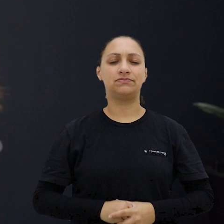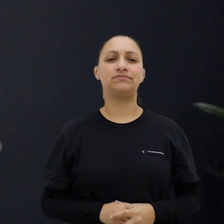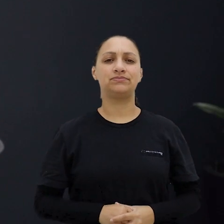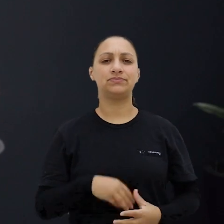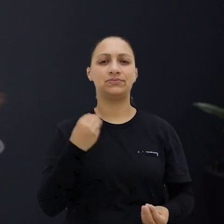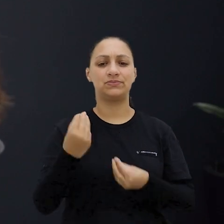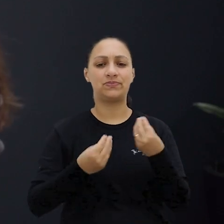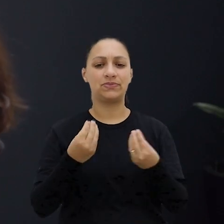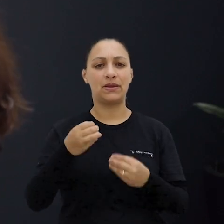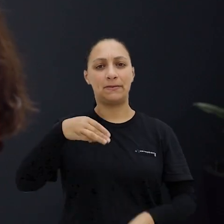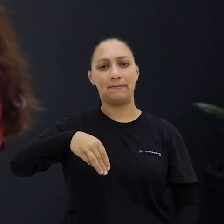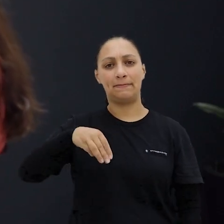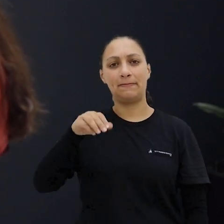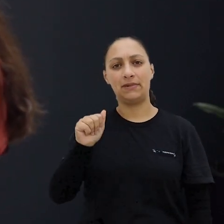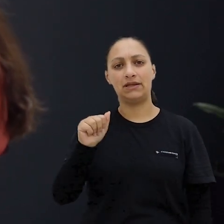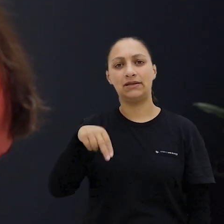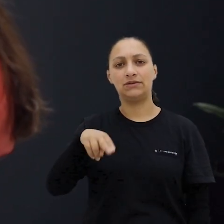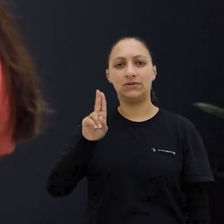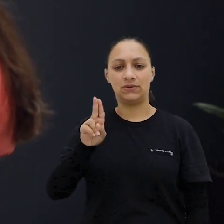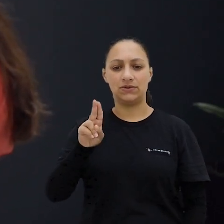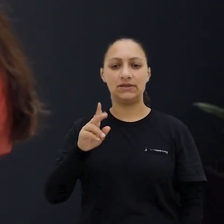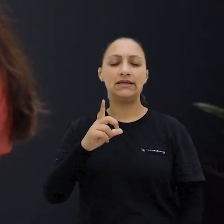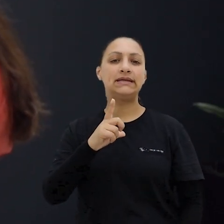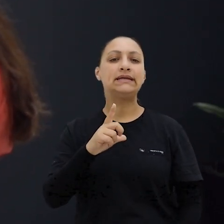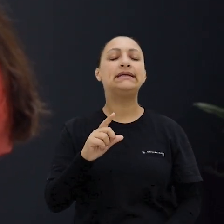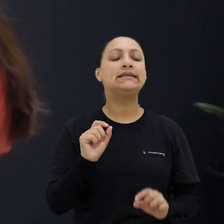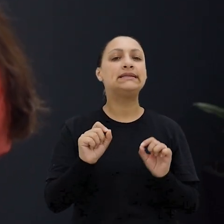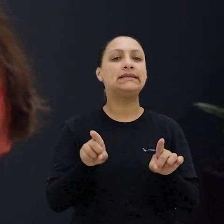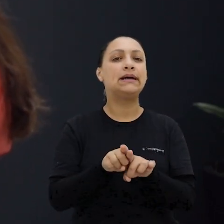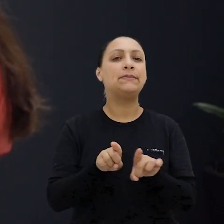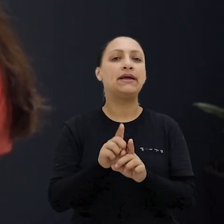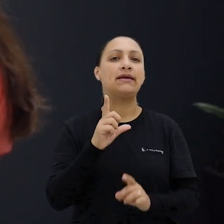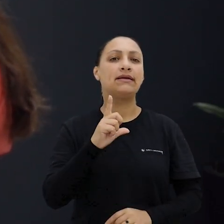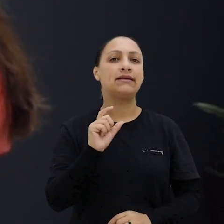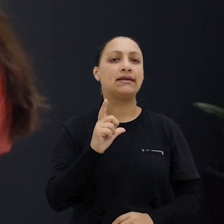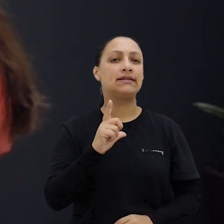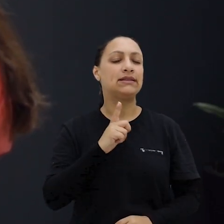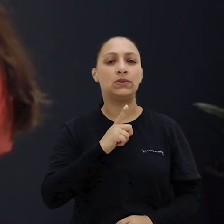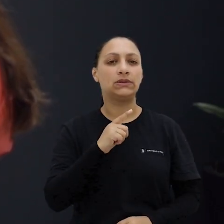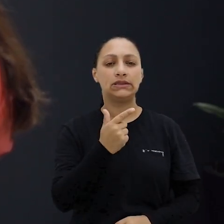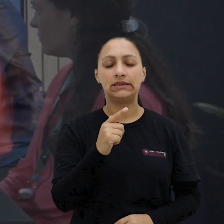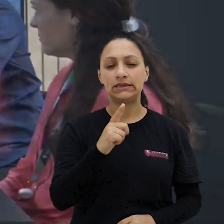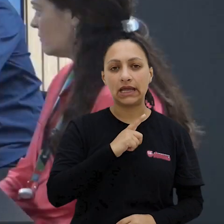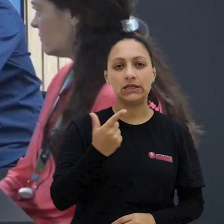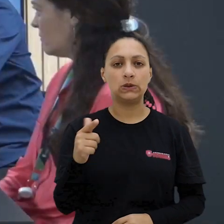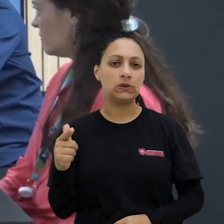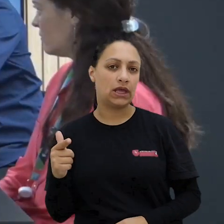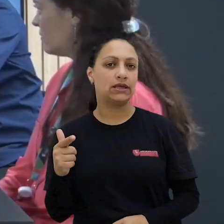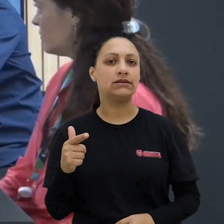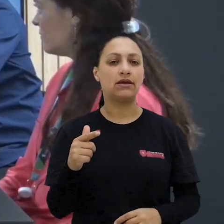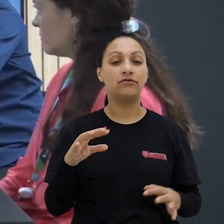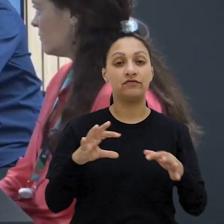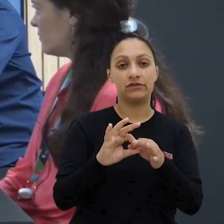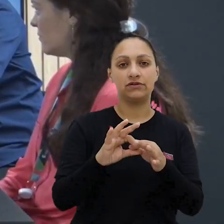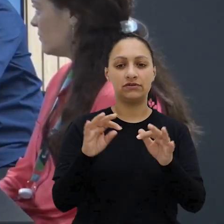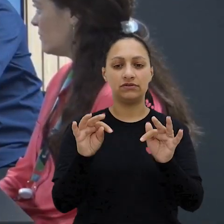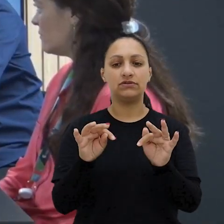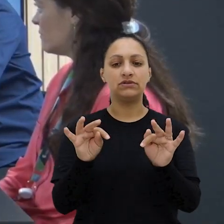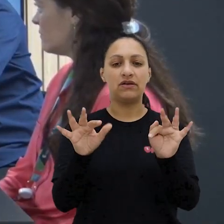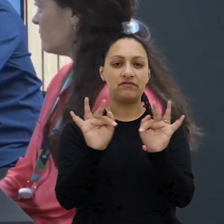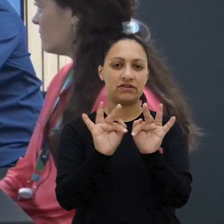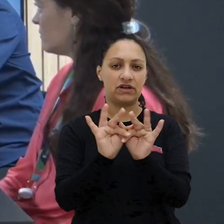Manu comentou sobre a questão de você ter empresas que não têm vínculo da Fevale. Nós, da Sculpt, nos encaixamos totalmente